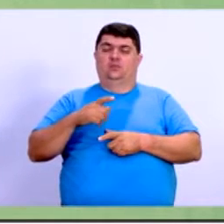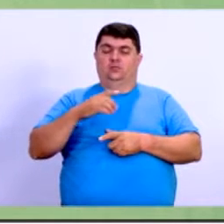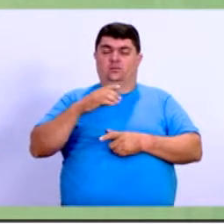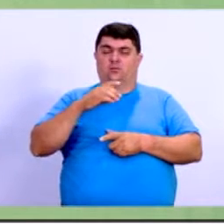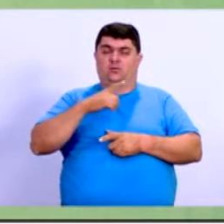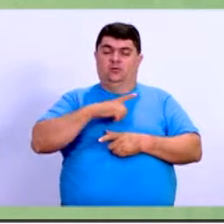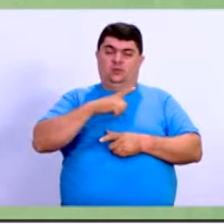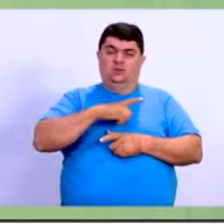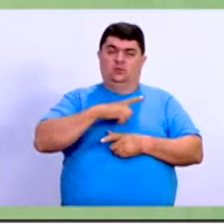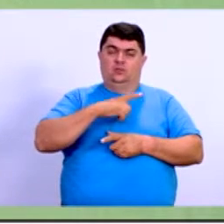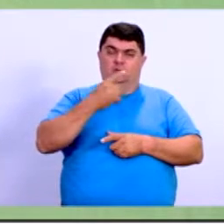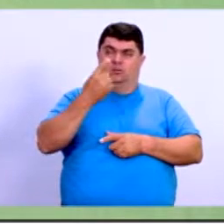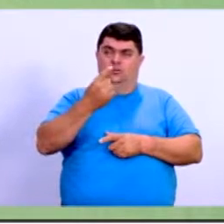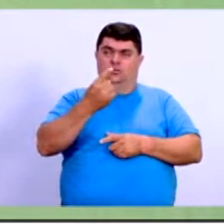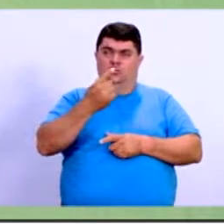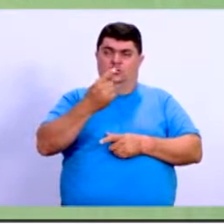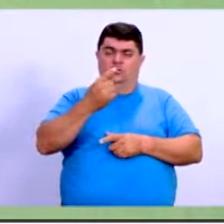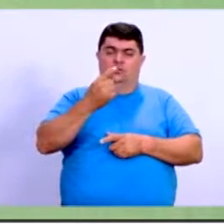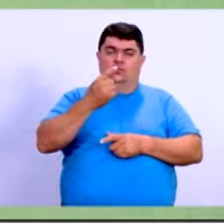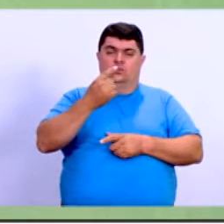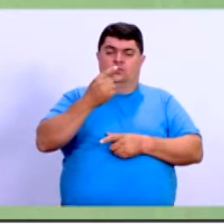aqui é de 1